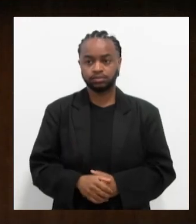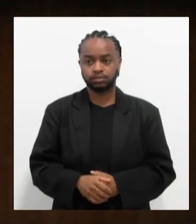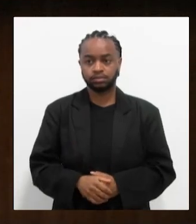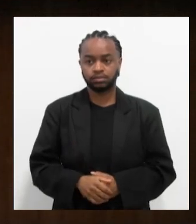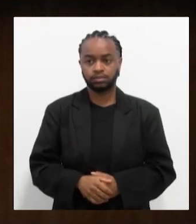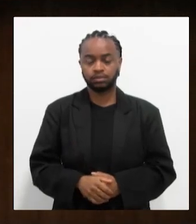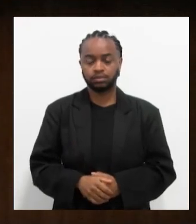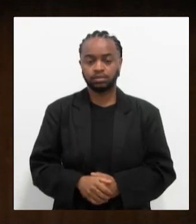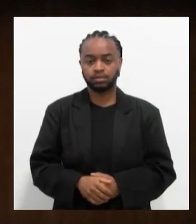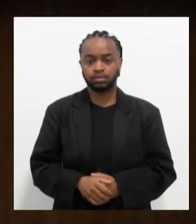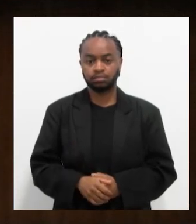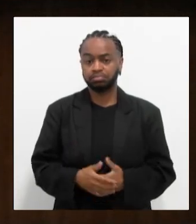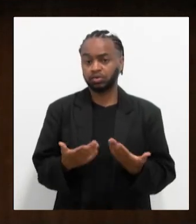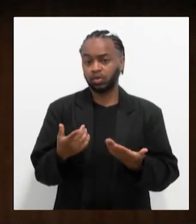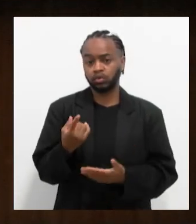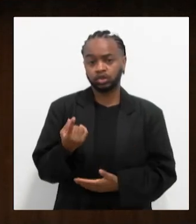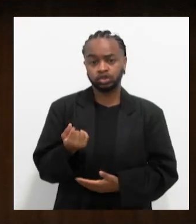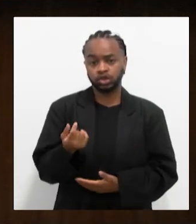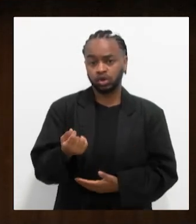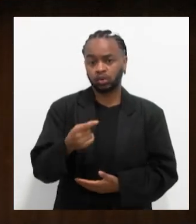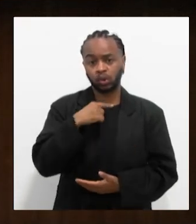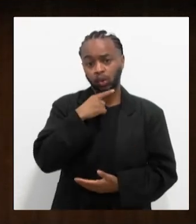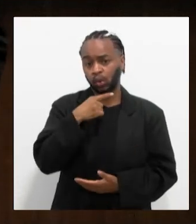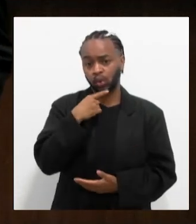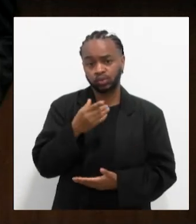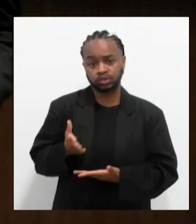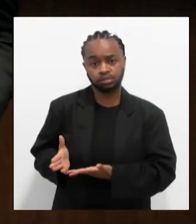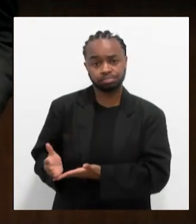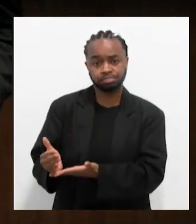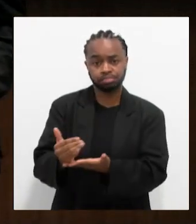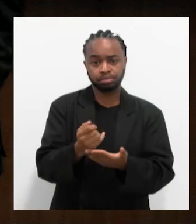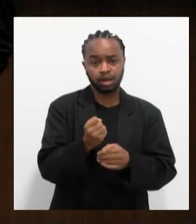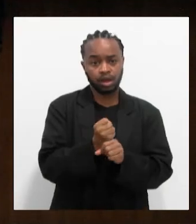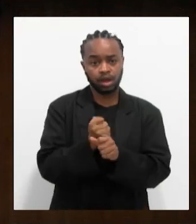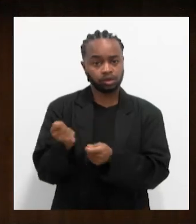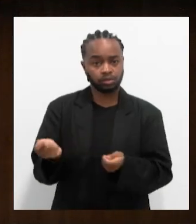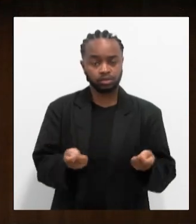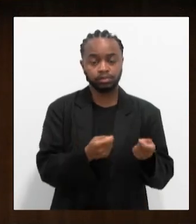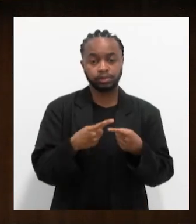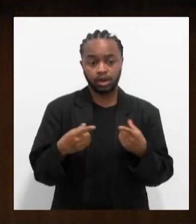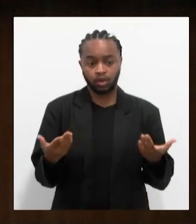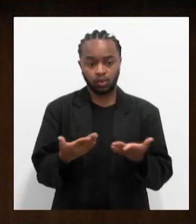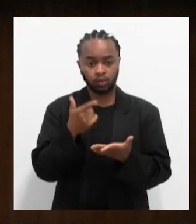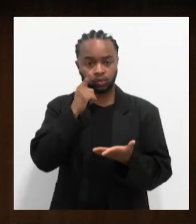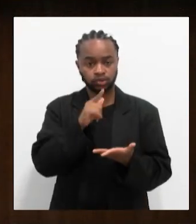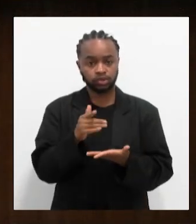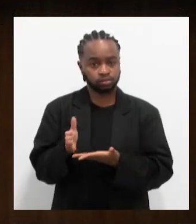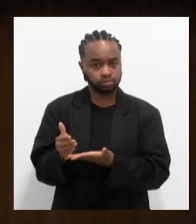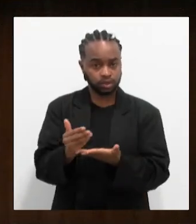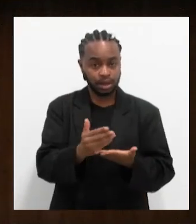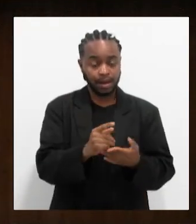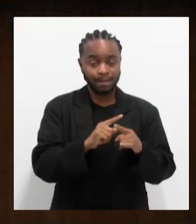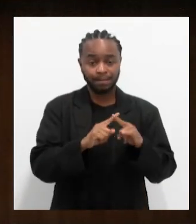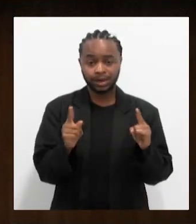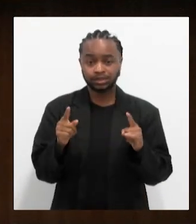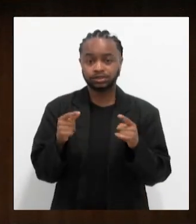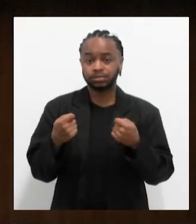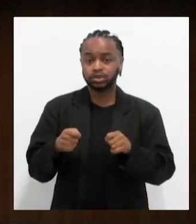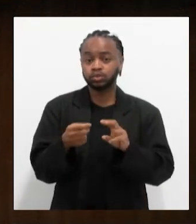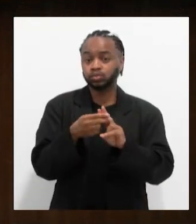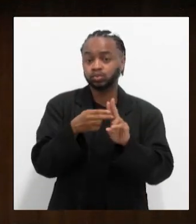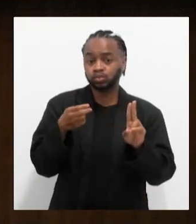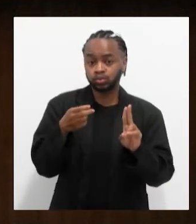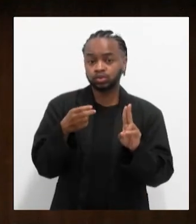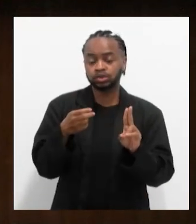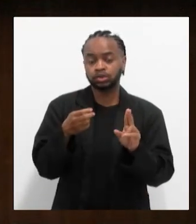Isso é um montante que ele não conseguir todo ano. Ele até conseguiu uma vaquinha agora, conseguimos fazer uma vaquinha, mas é necessário que o SUS